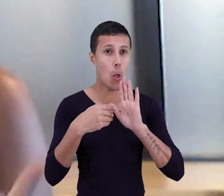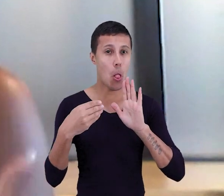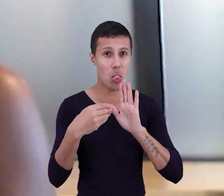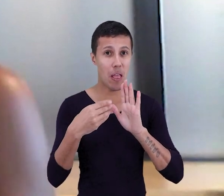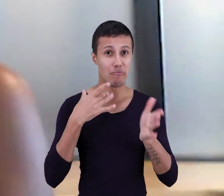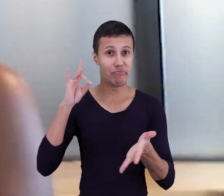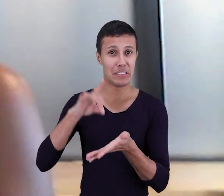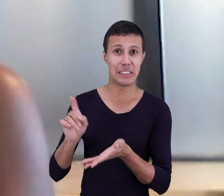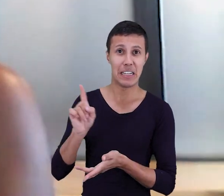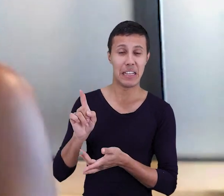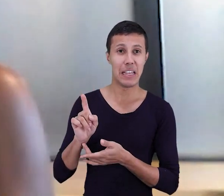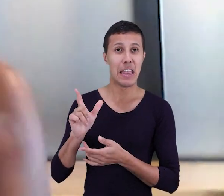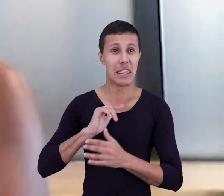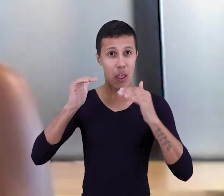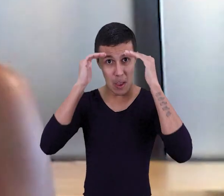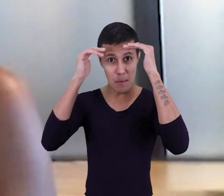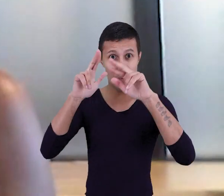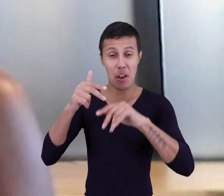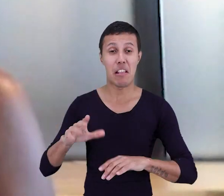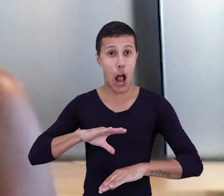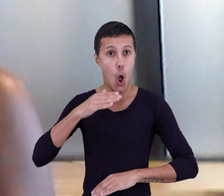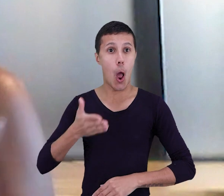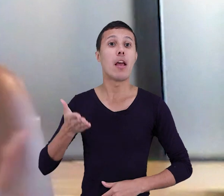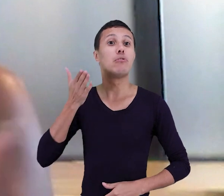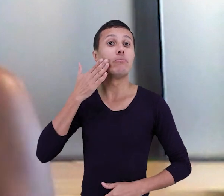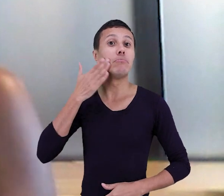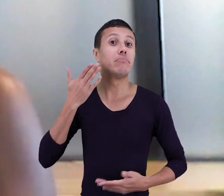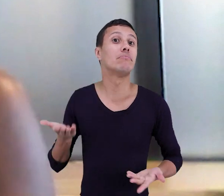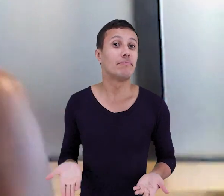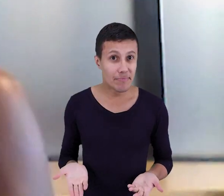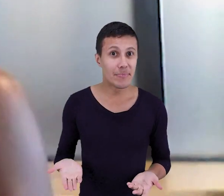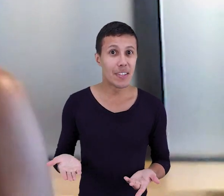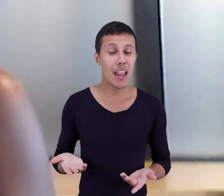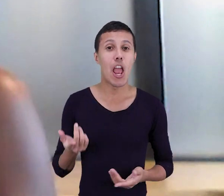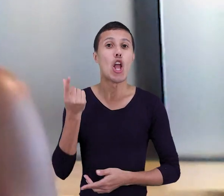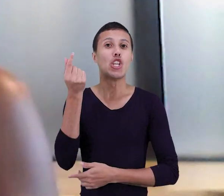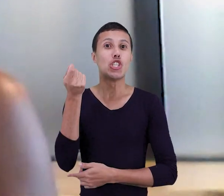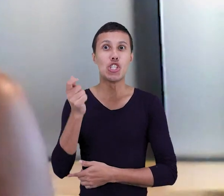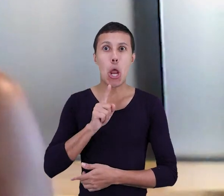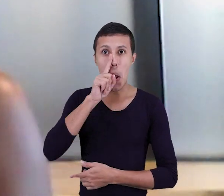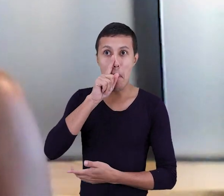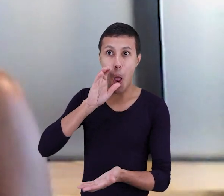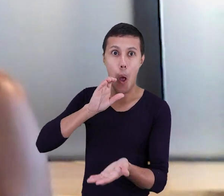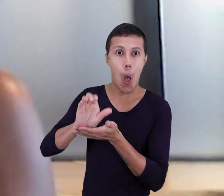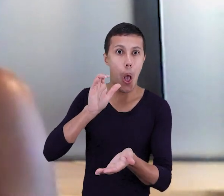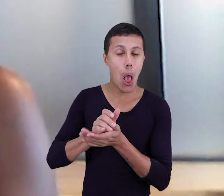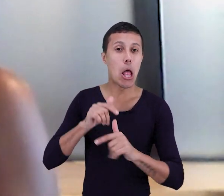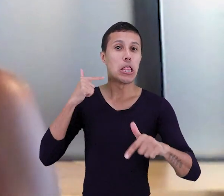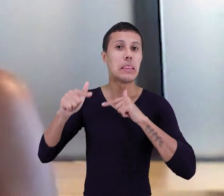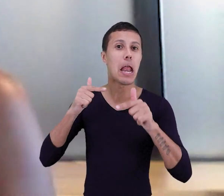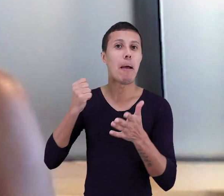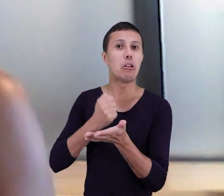essa pessoa ela tem um respeito, porque ela botou a cara para bater. Ela arriscou as economias dela, ela saiu do emprego dela formal,